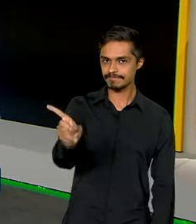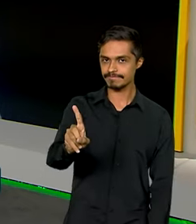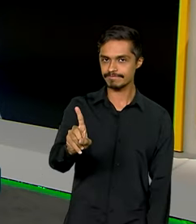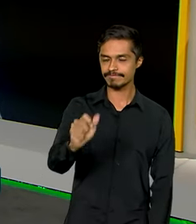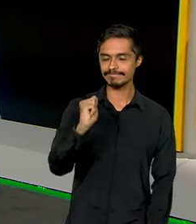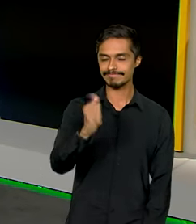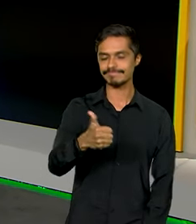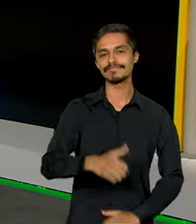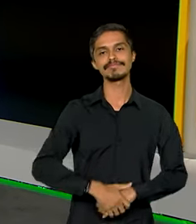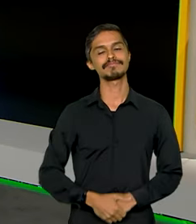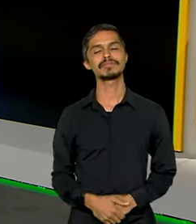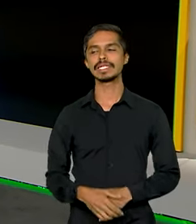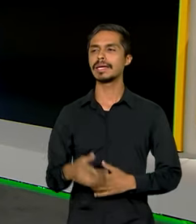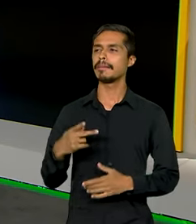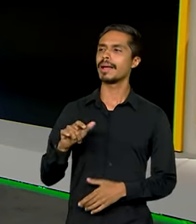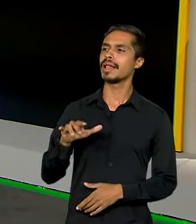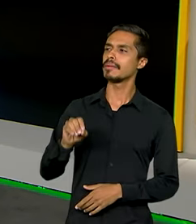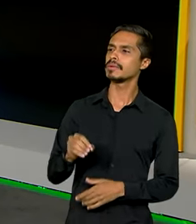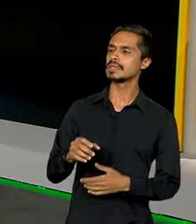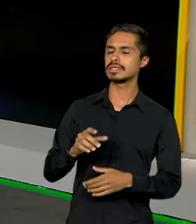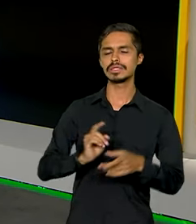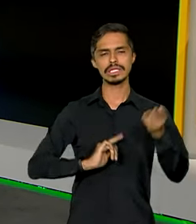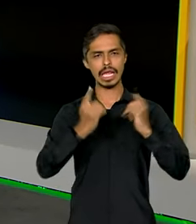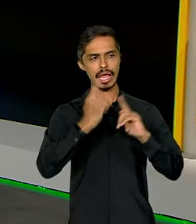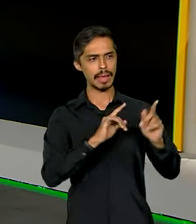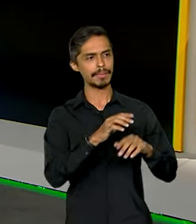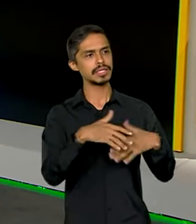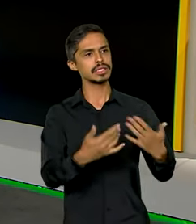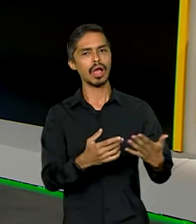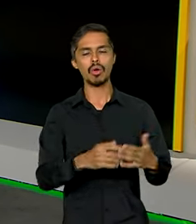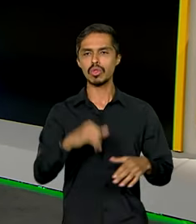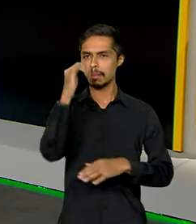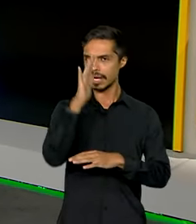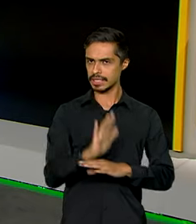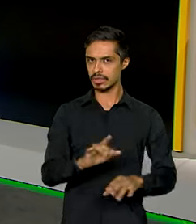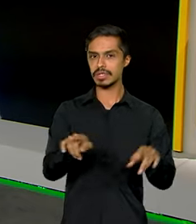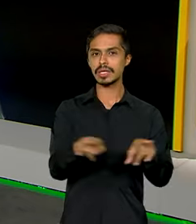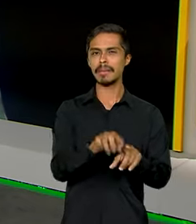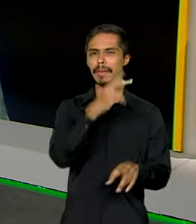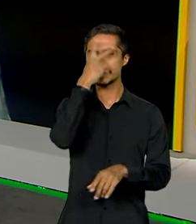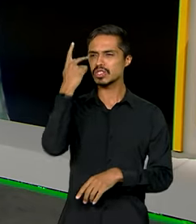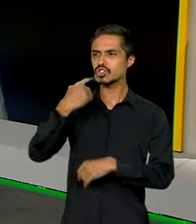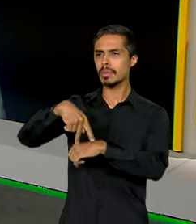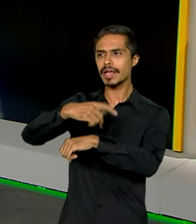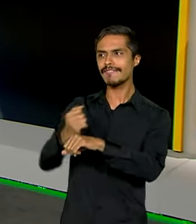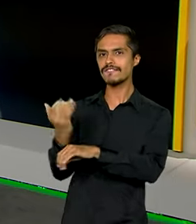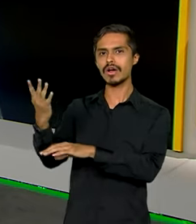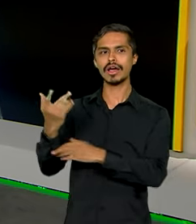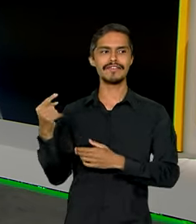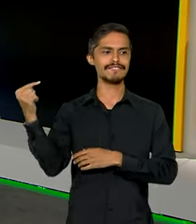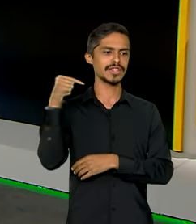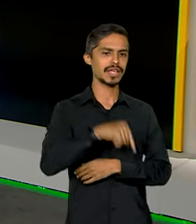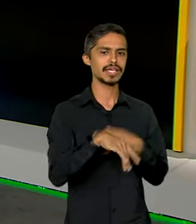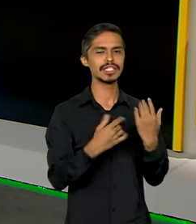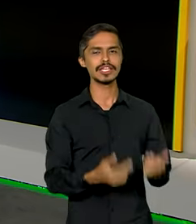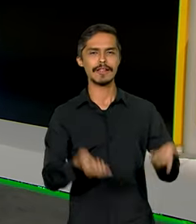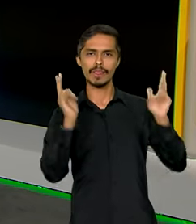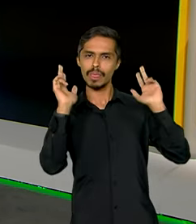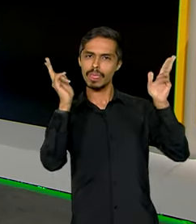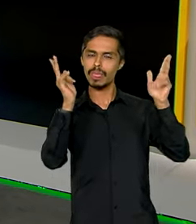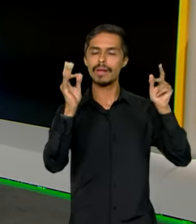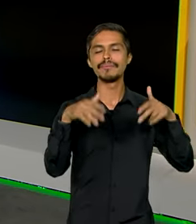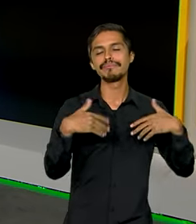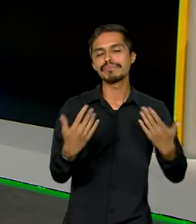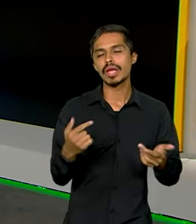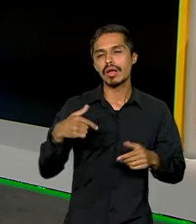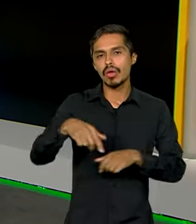E falando ainda de carnaval, né? Se tem carnaval aqui no Brasil, tem gente de fora vindo para curtir a festa, né? O turismo internacional